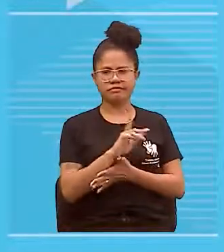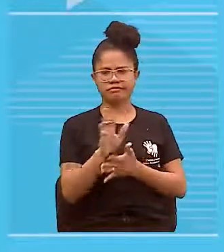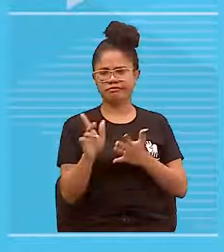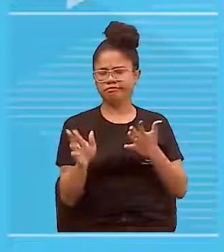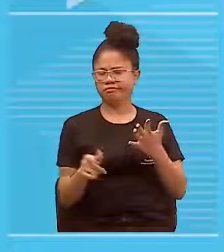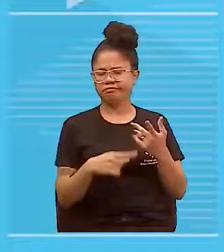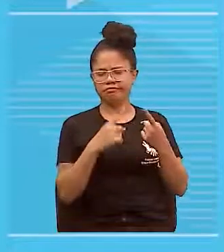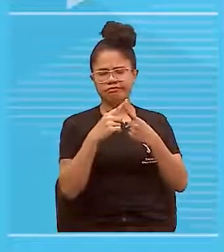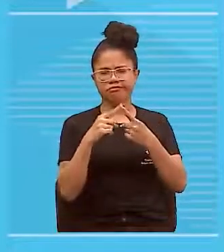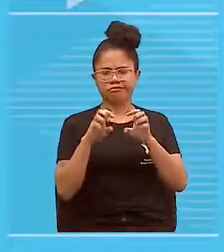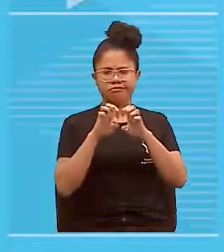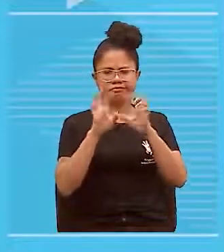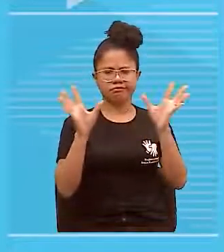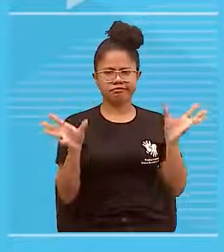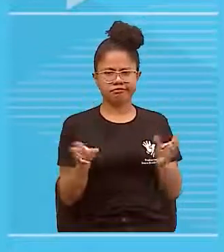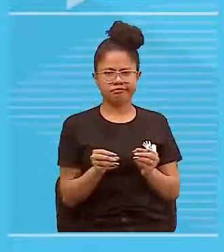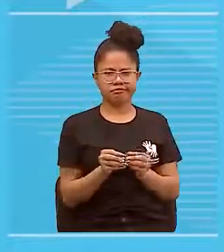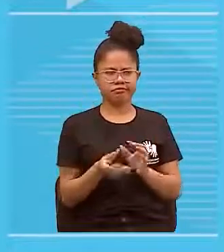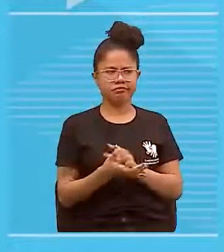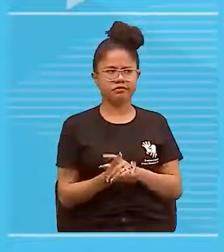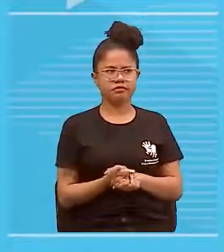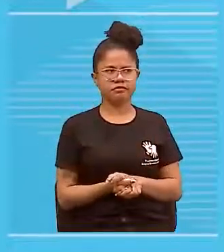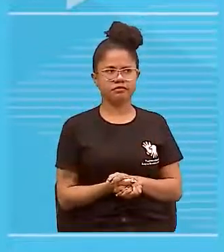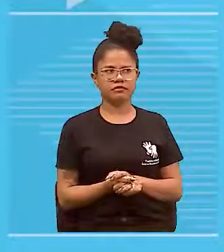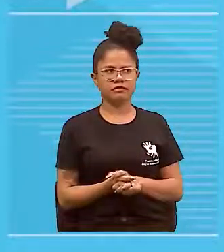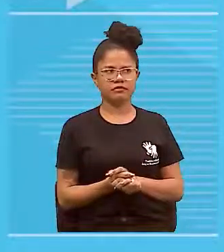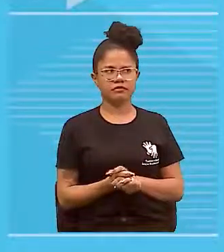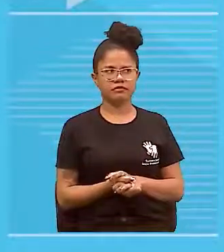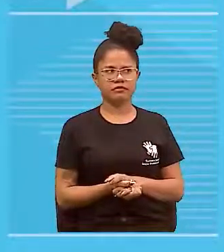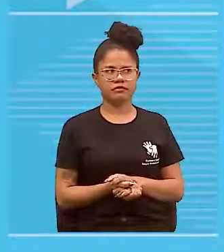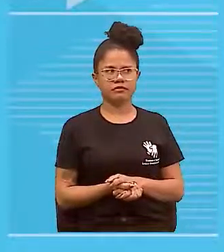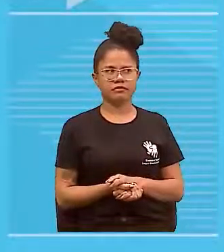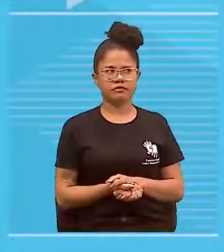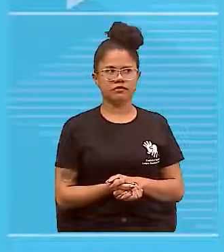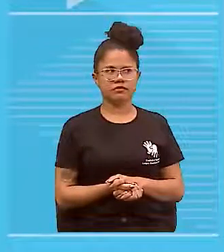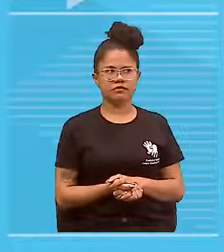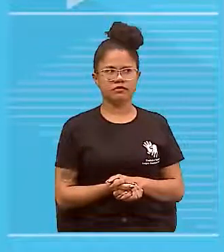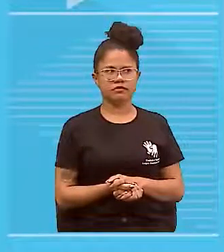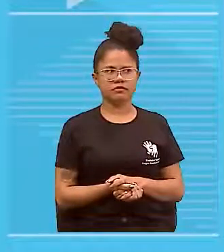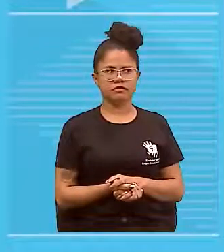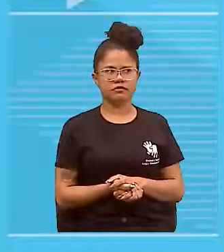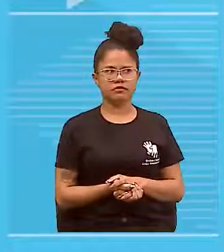ecossistemas diferentes. Mais pra cá, pro sul,